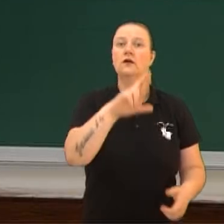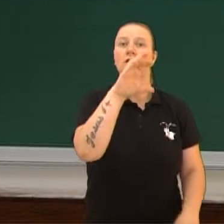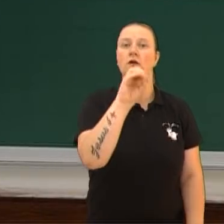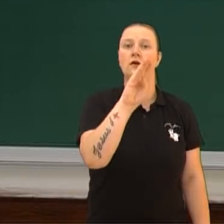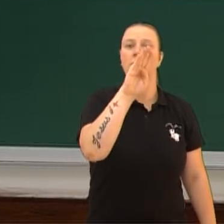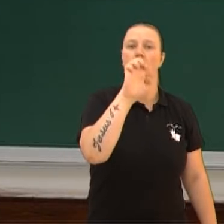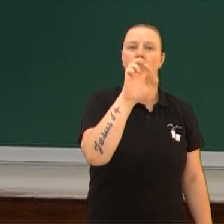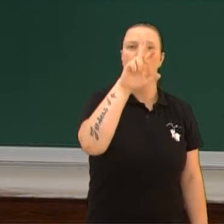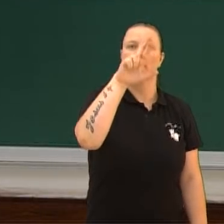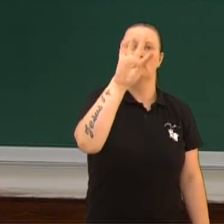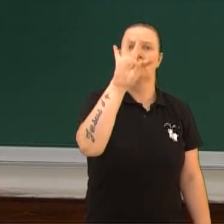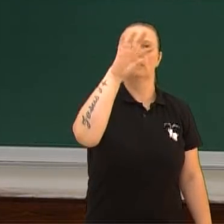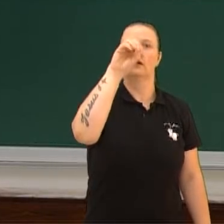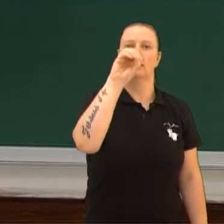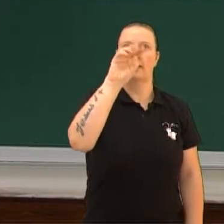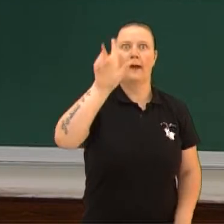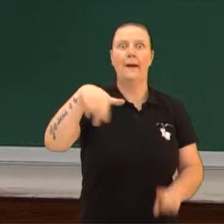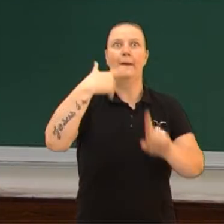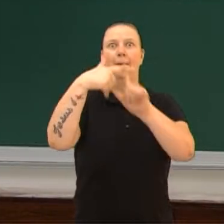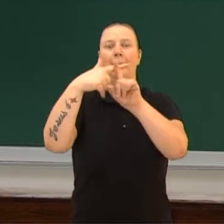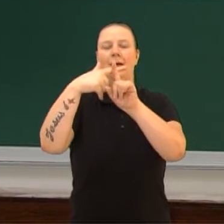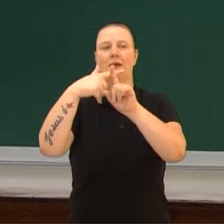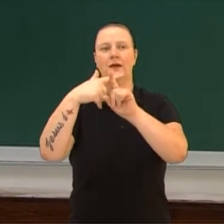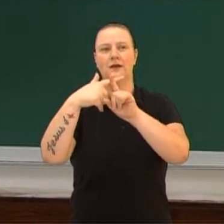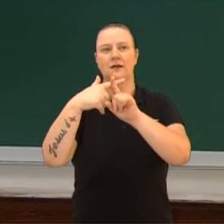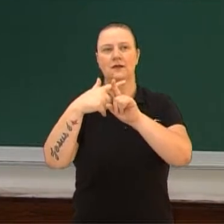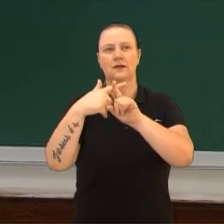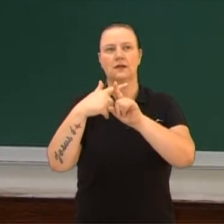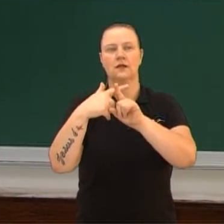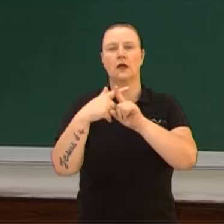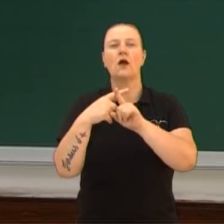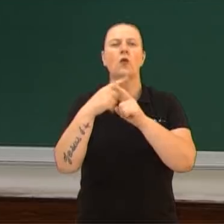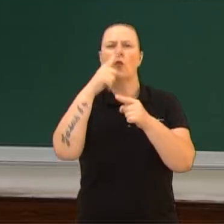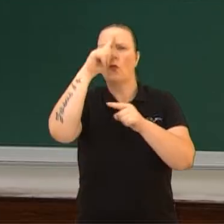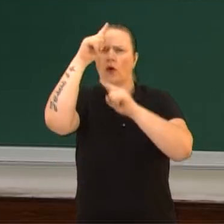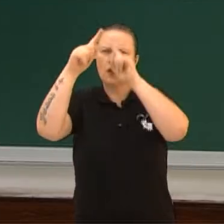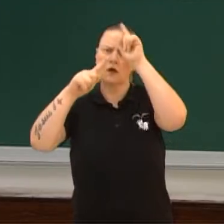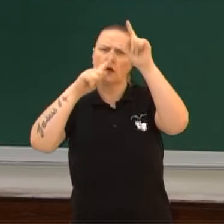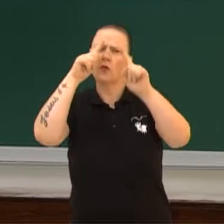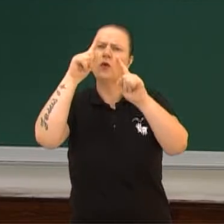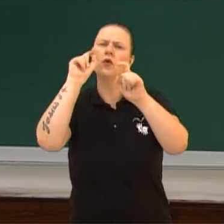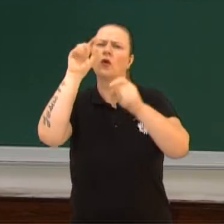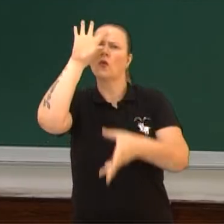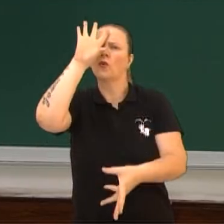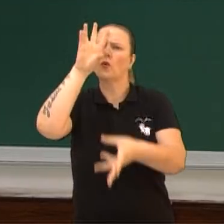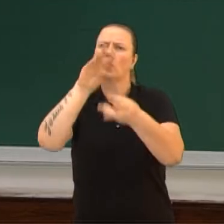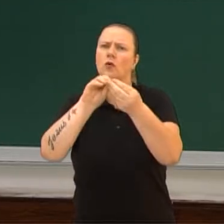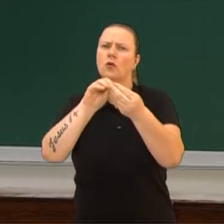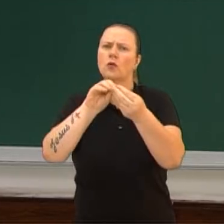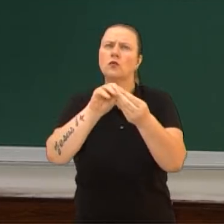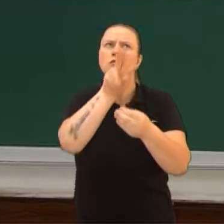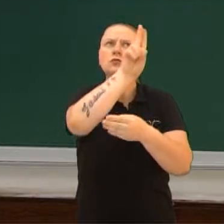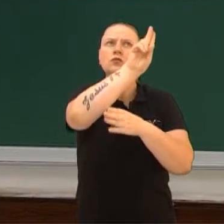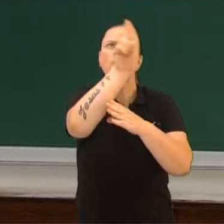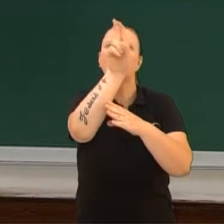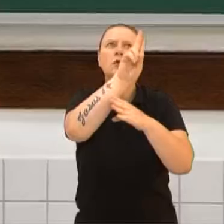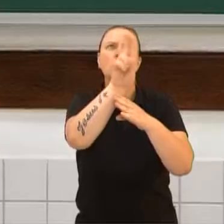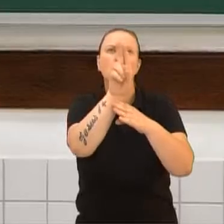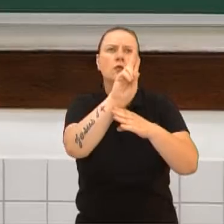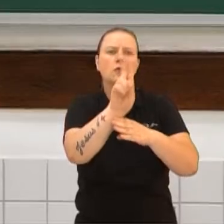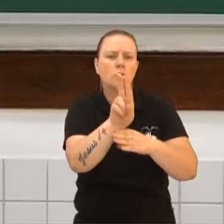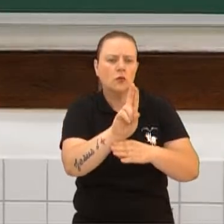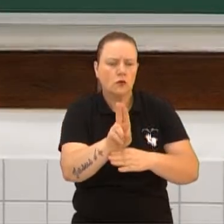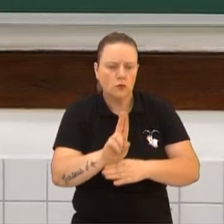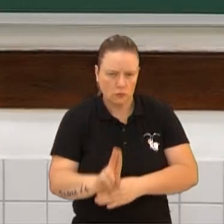Roberto? Ah, o Roberto mais ainda. Então, né? Então, a ideia era vocês pegarem aqueles nomes que nós colocamos